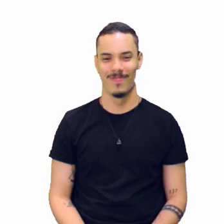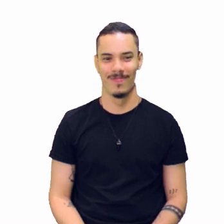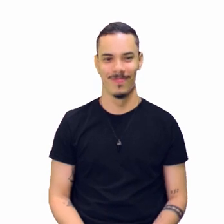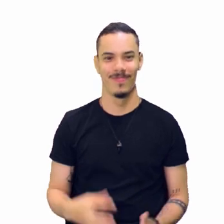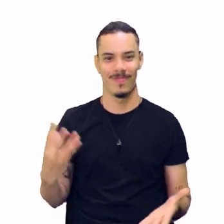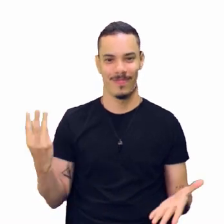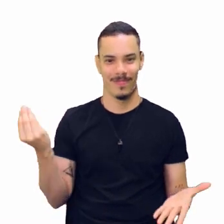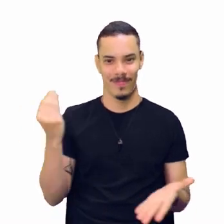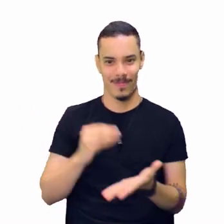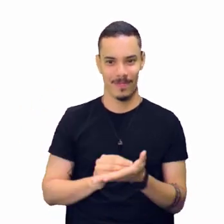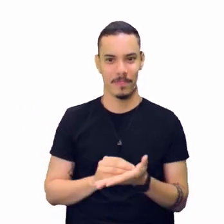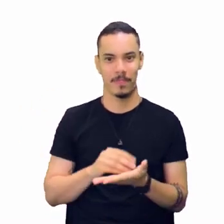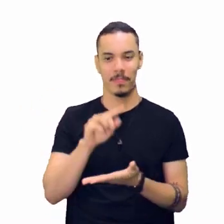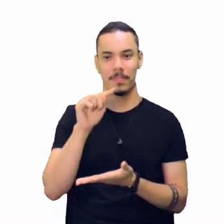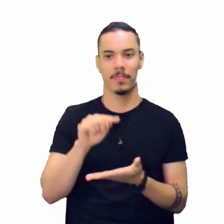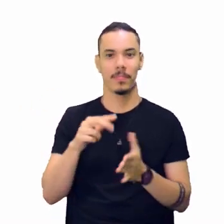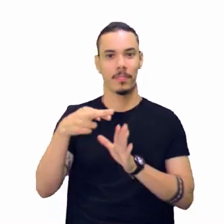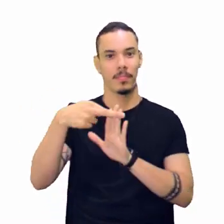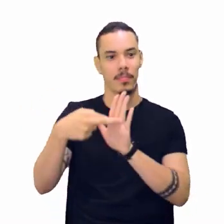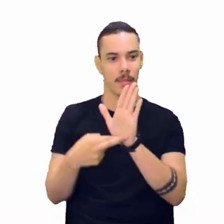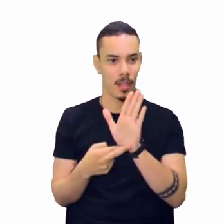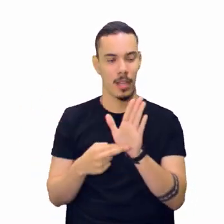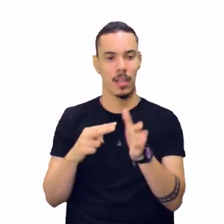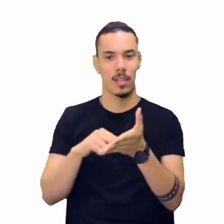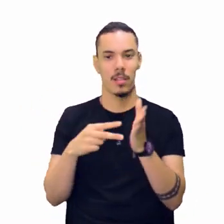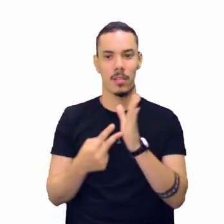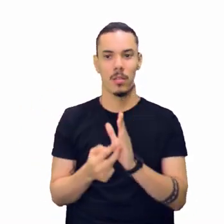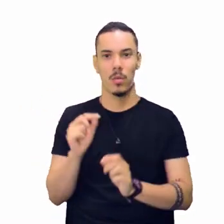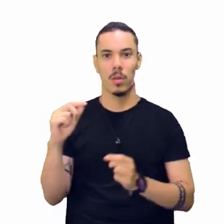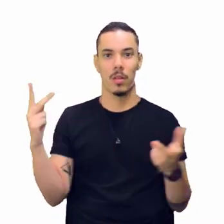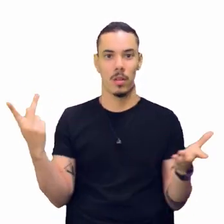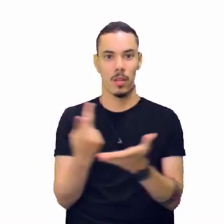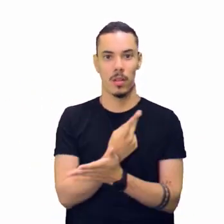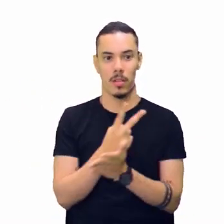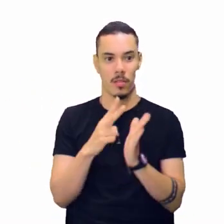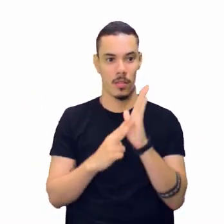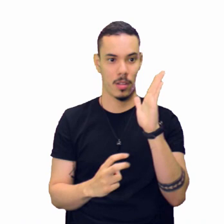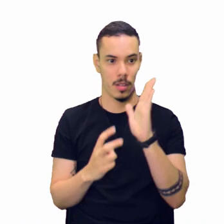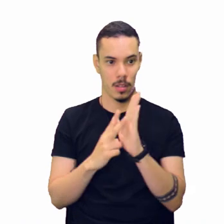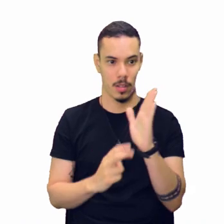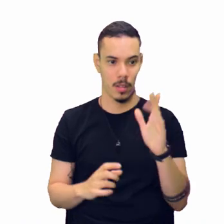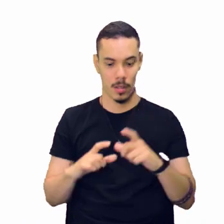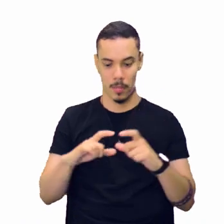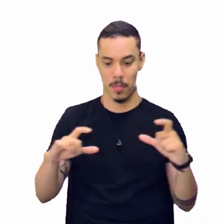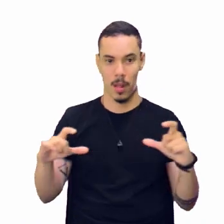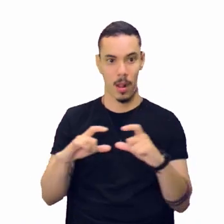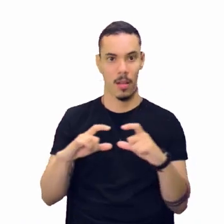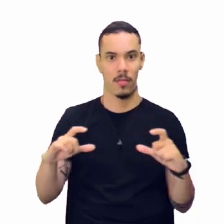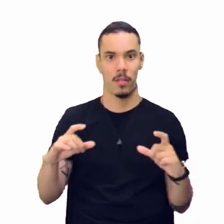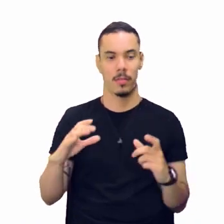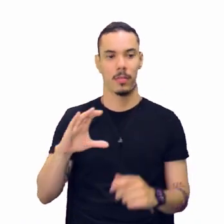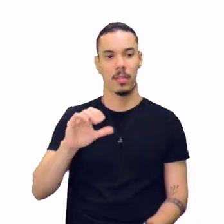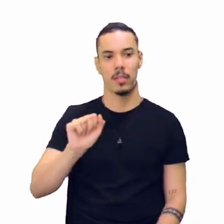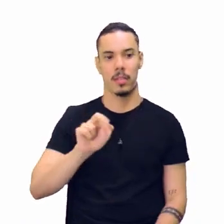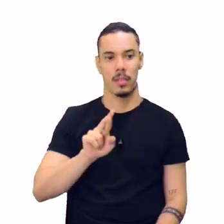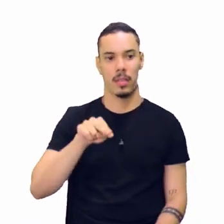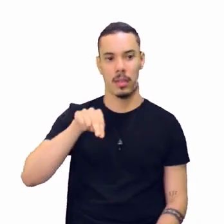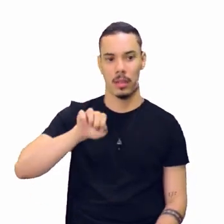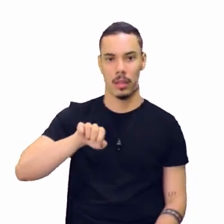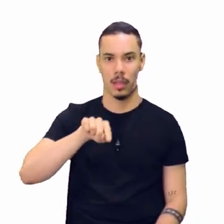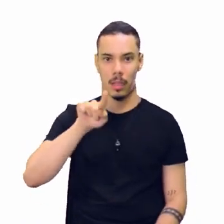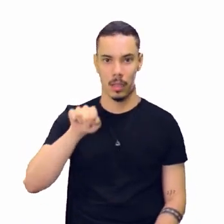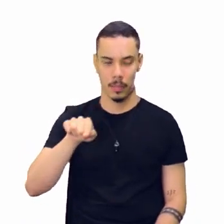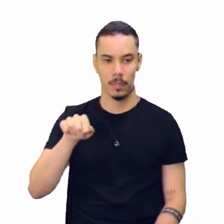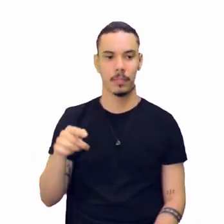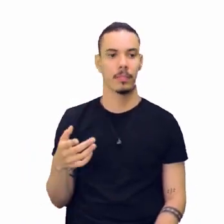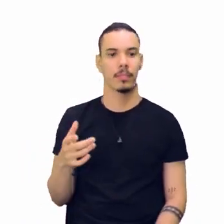Assinale a alternativa que apresenta a regra que justifica a situação do vocábulo carnê, da palavra carnê. Vamos analisar.